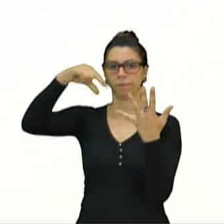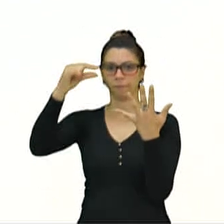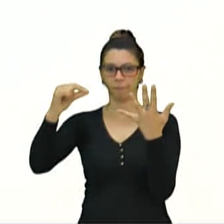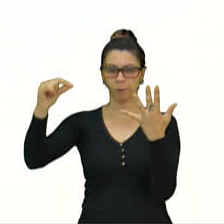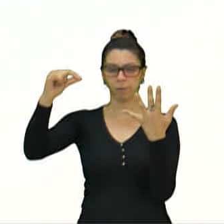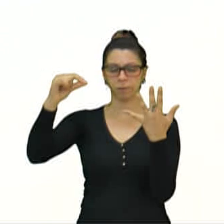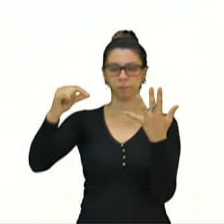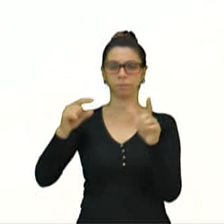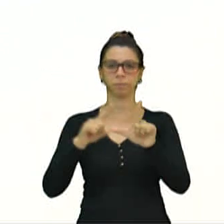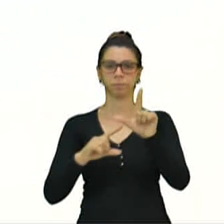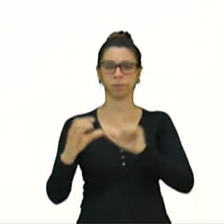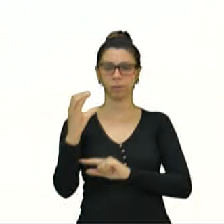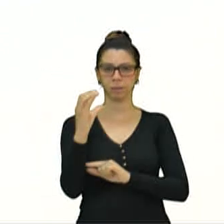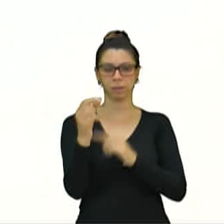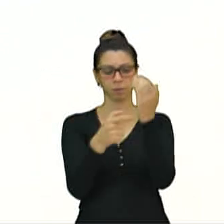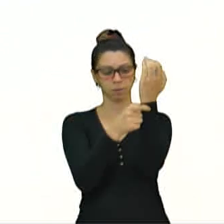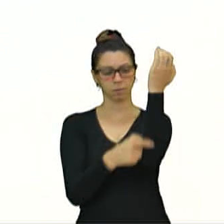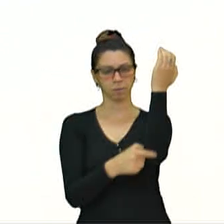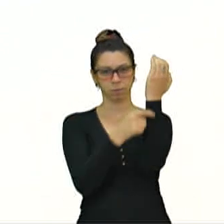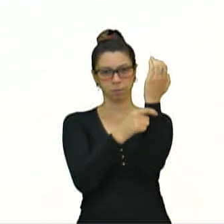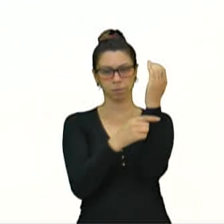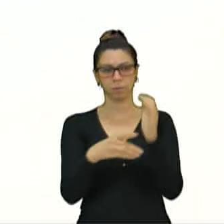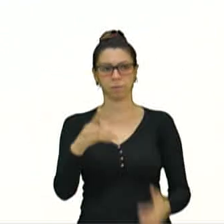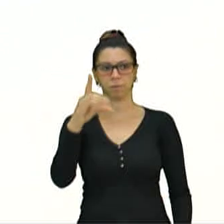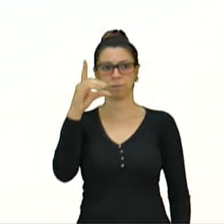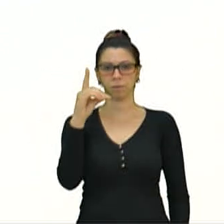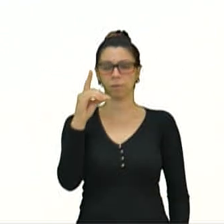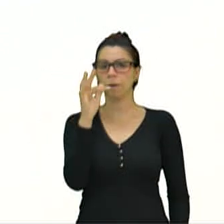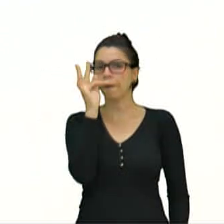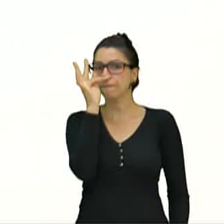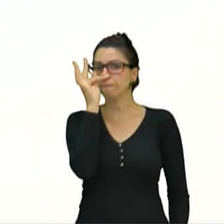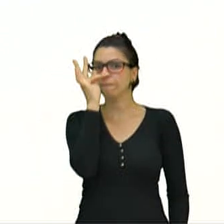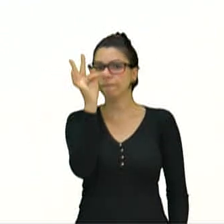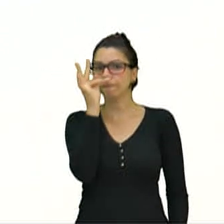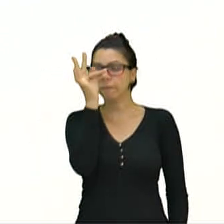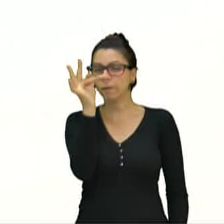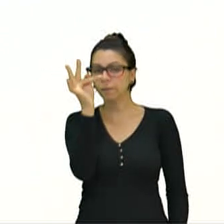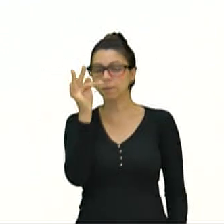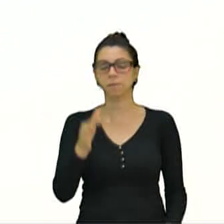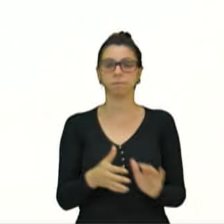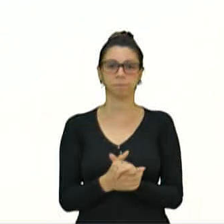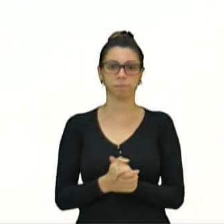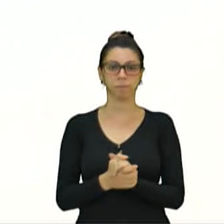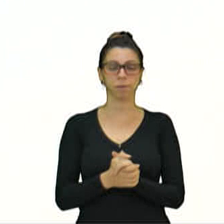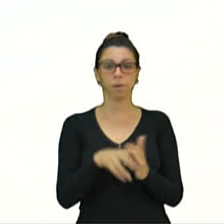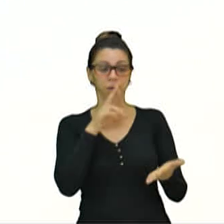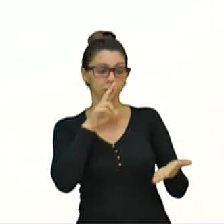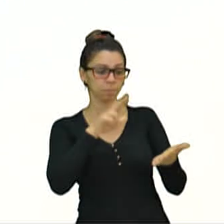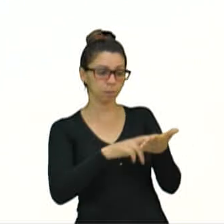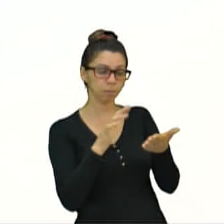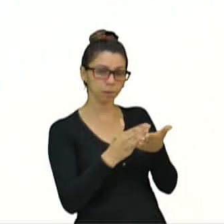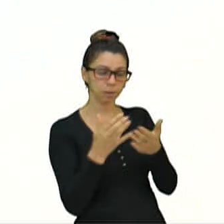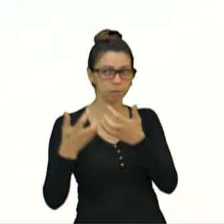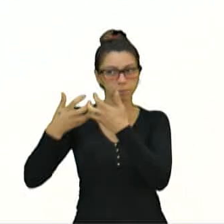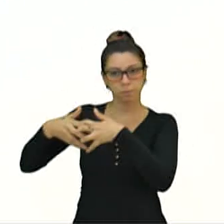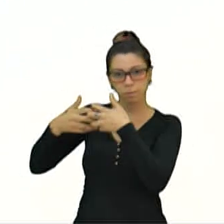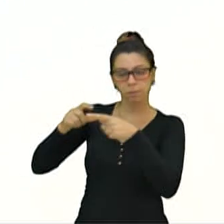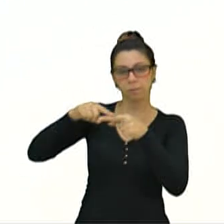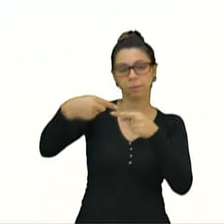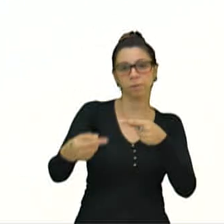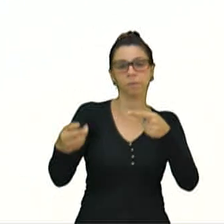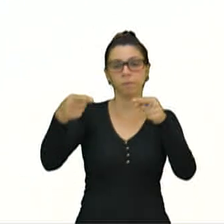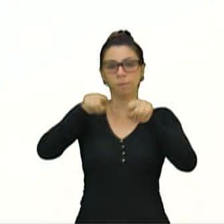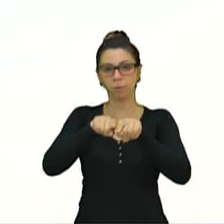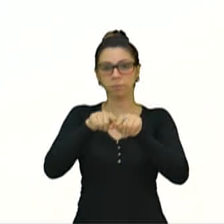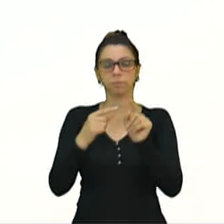Letra C, caules. E letra D, flores. Faz no seu caderno, pensa um pouquinho e a gente já volta com a resposta.